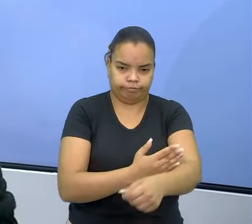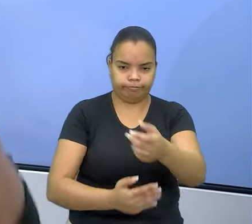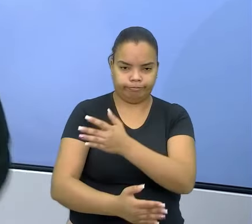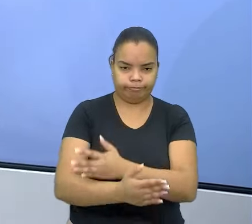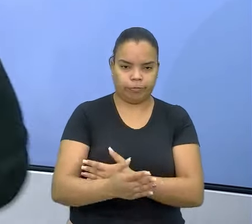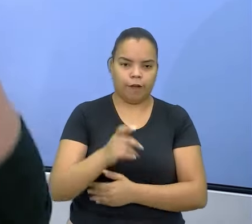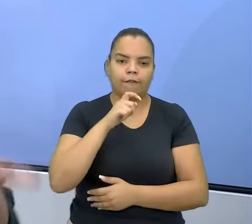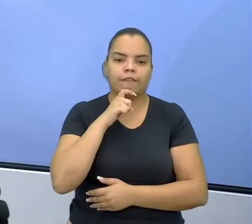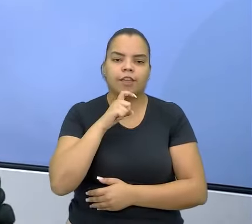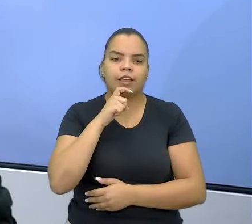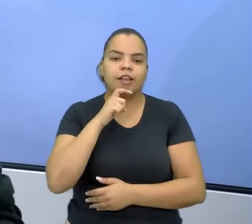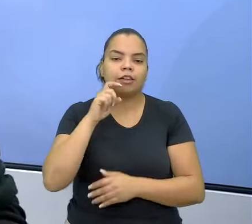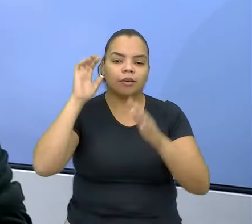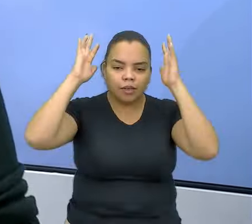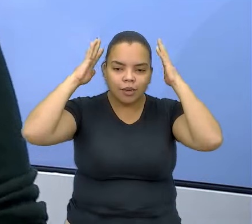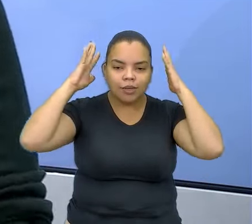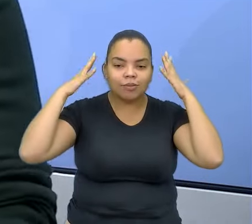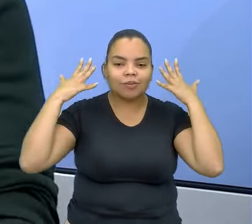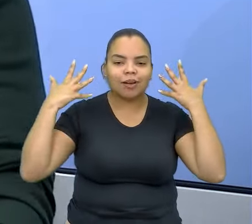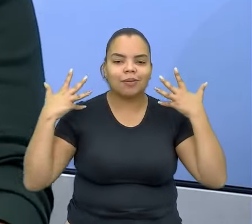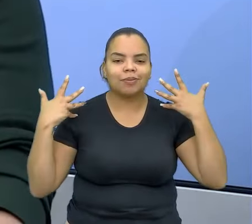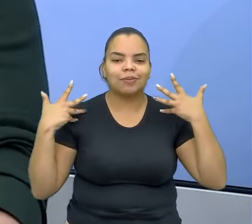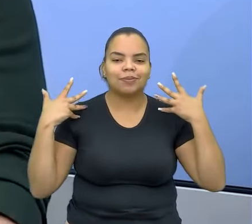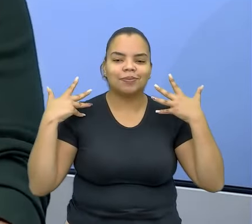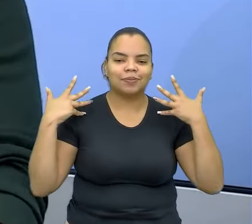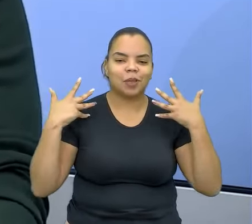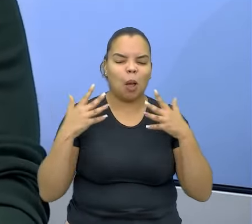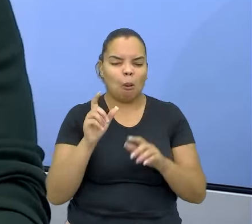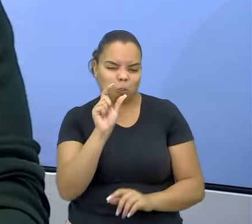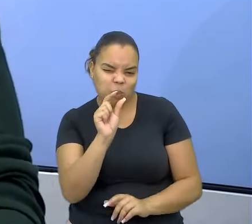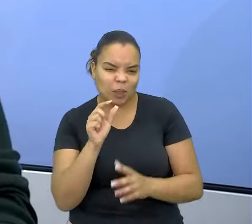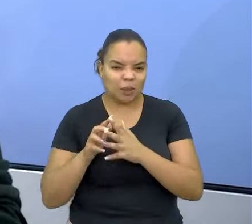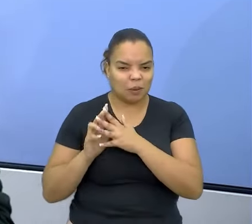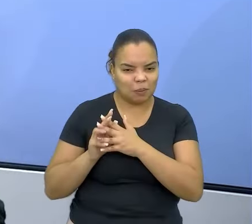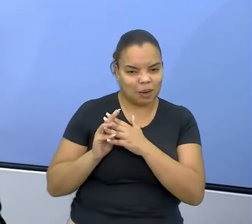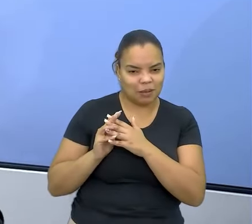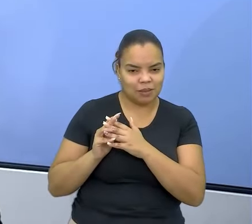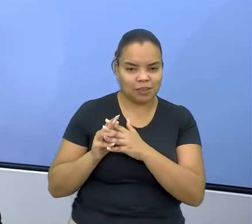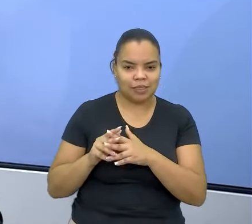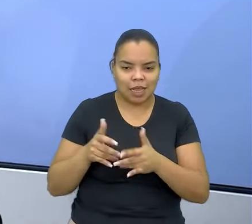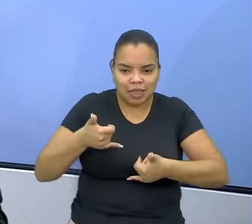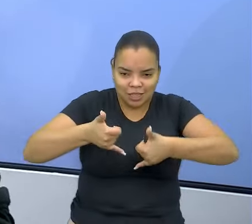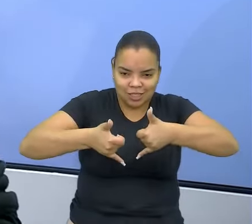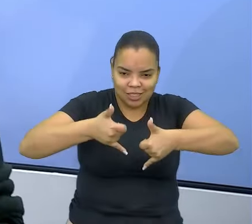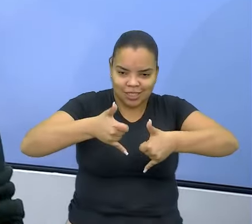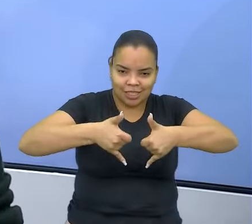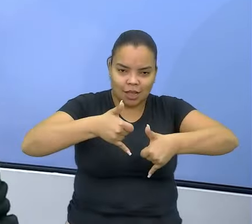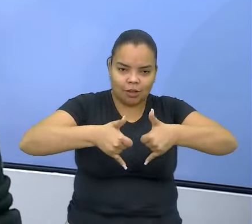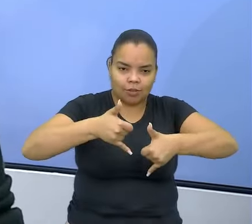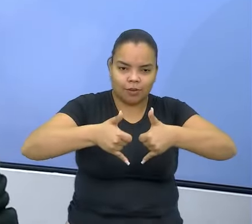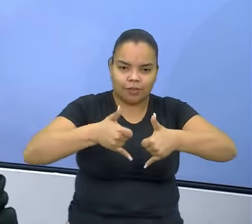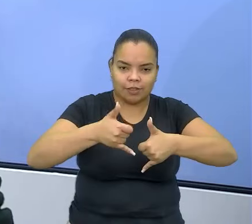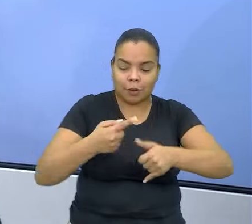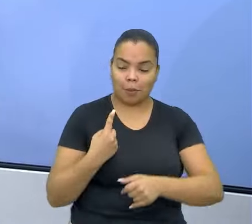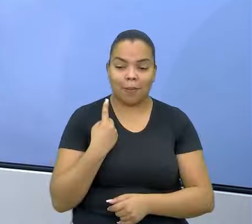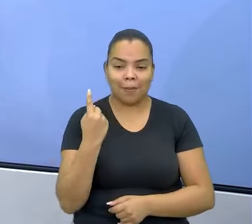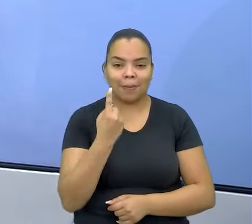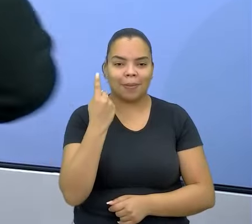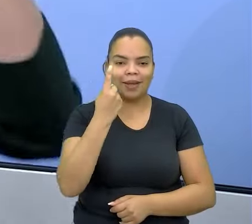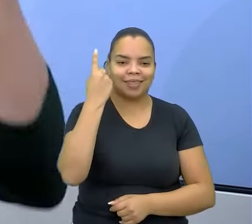soltos, estão um pouco bagunçados meus cabelos, mas enfim. E estou de salto alto para ver se eu consigo ficar, né, um pouquinho aí